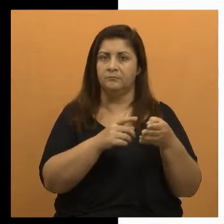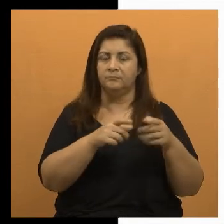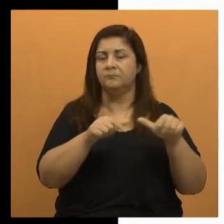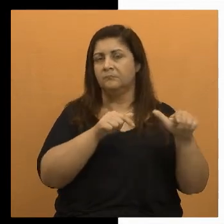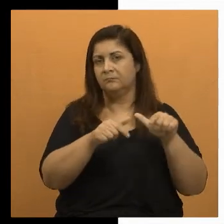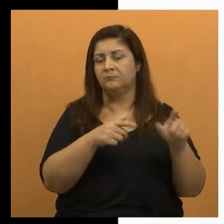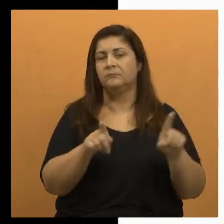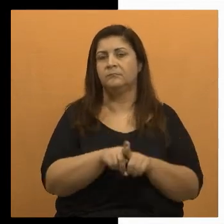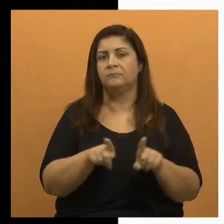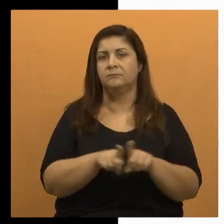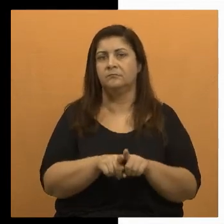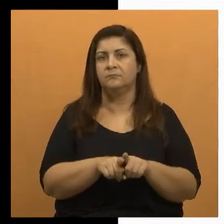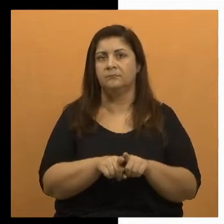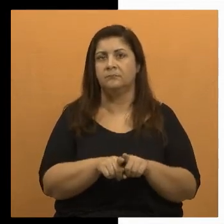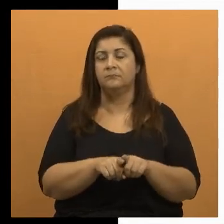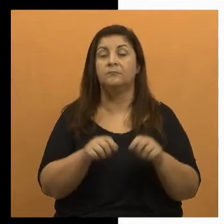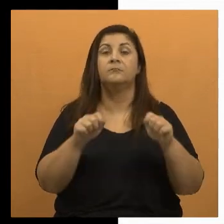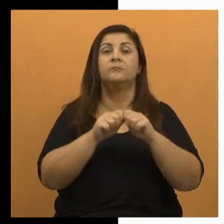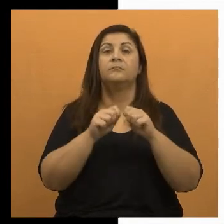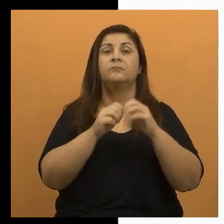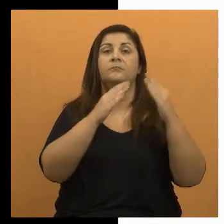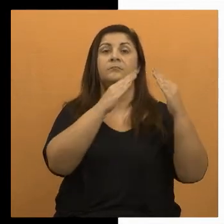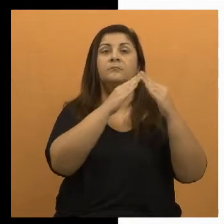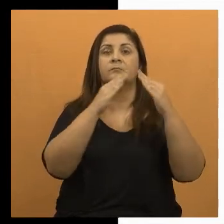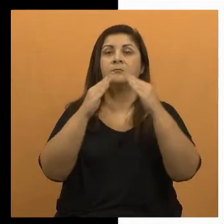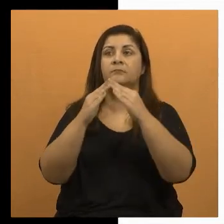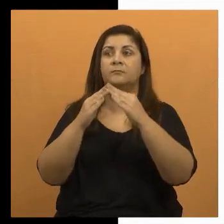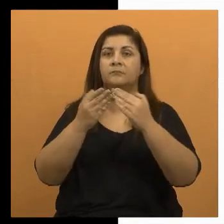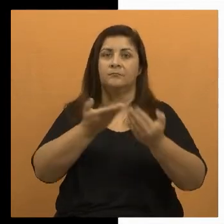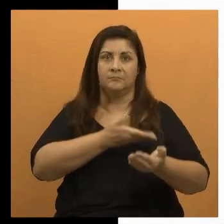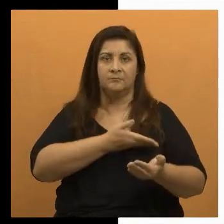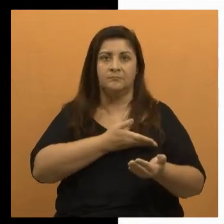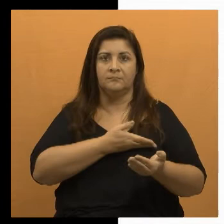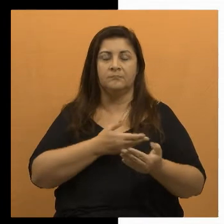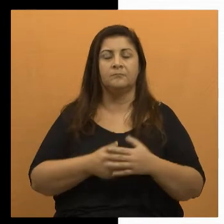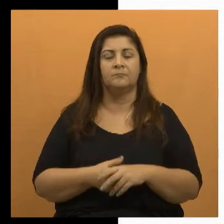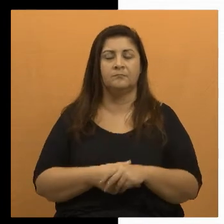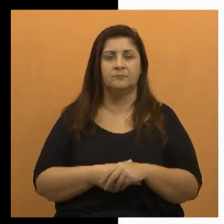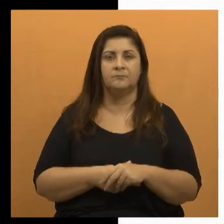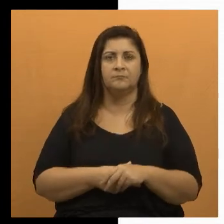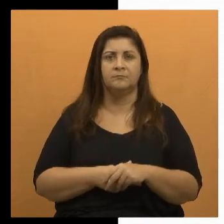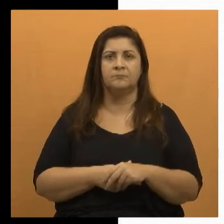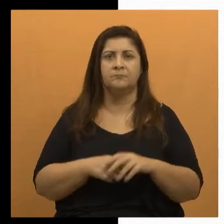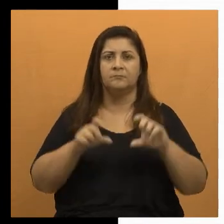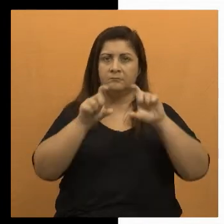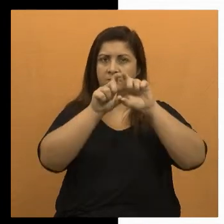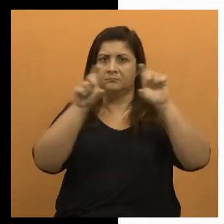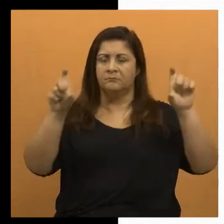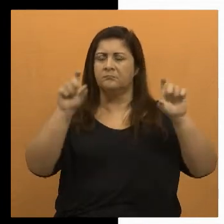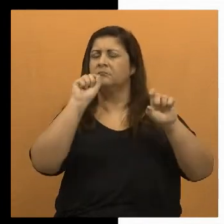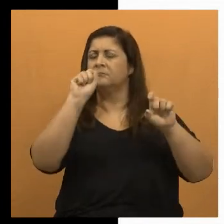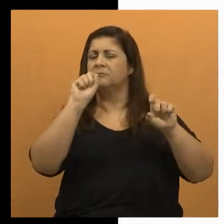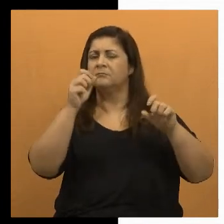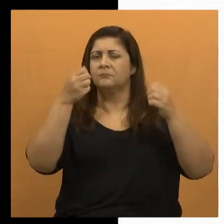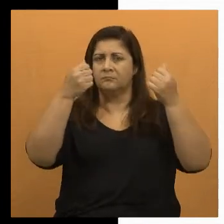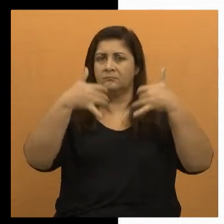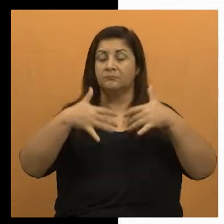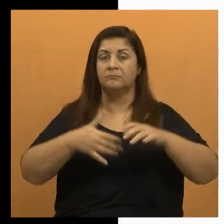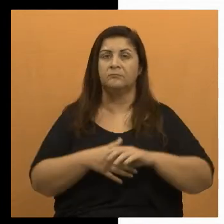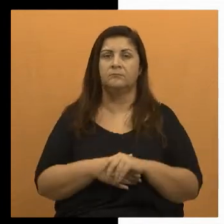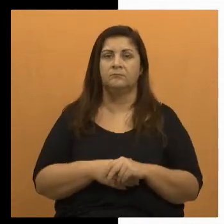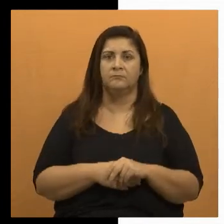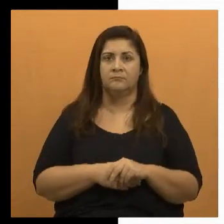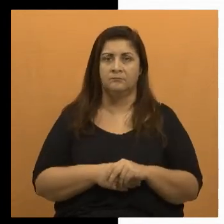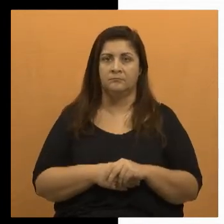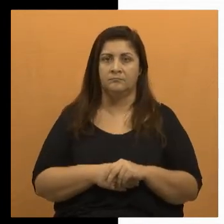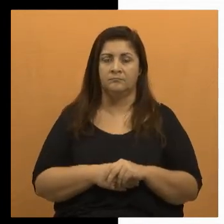a implementação da vizinhança solidária. Quero comentar um pouquinho com uma frase o que é vizinhança solidária. É